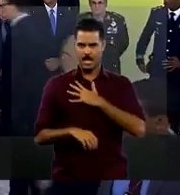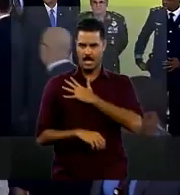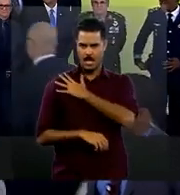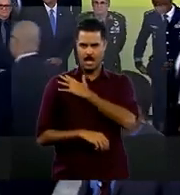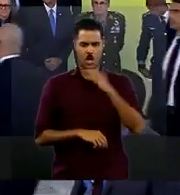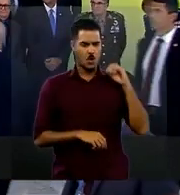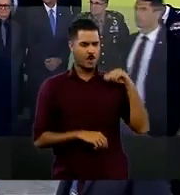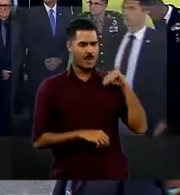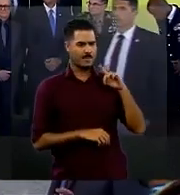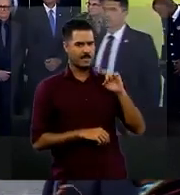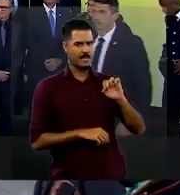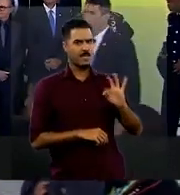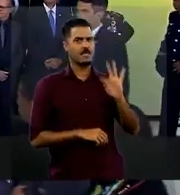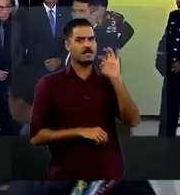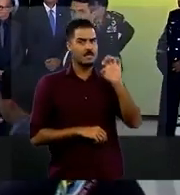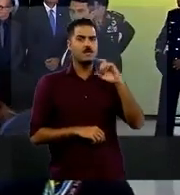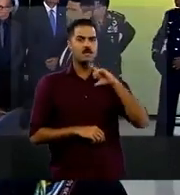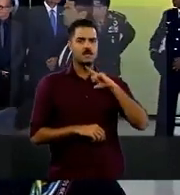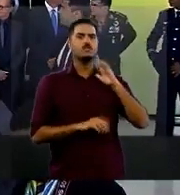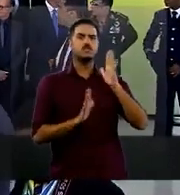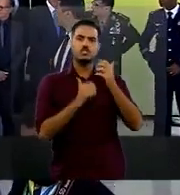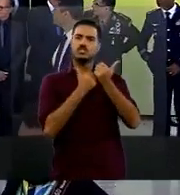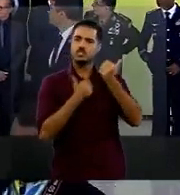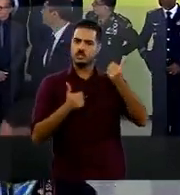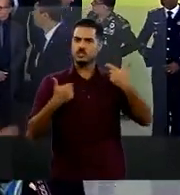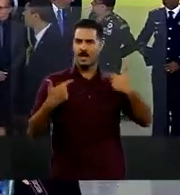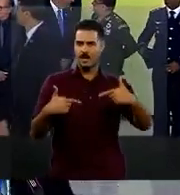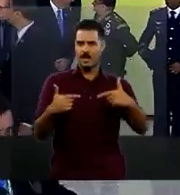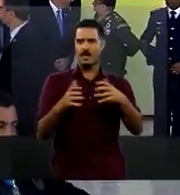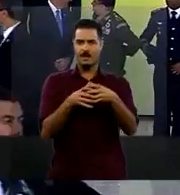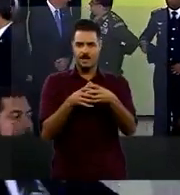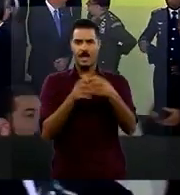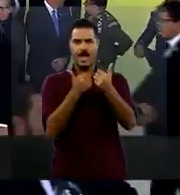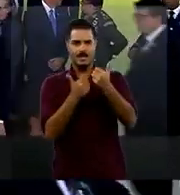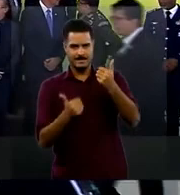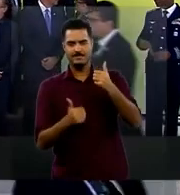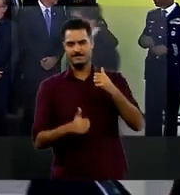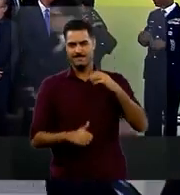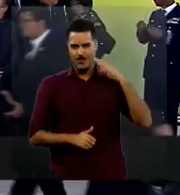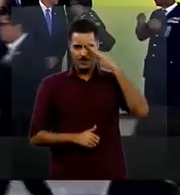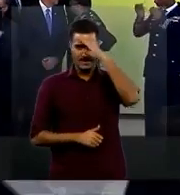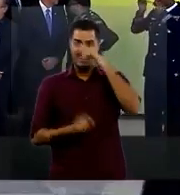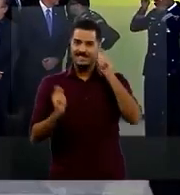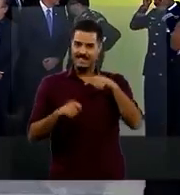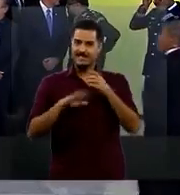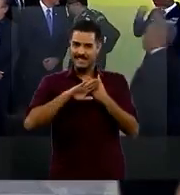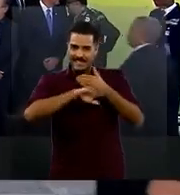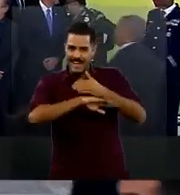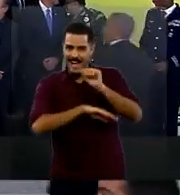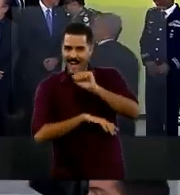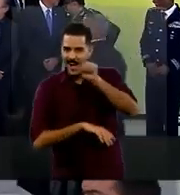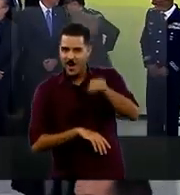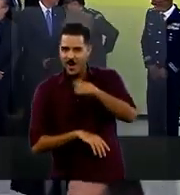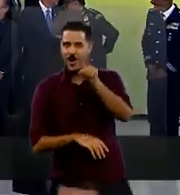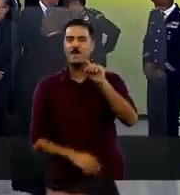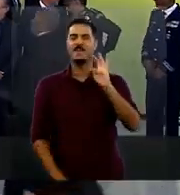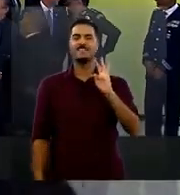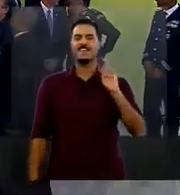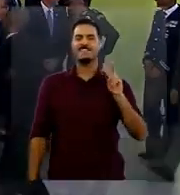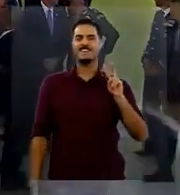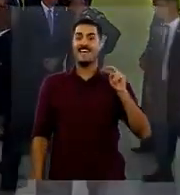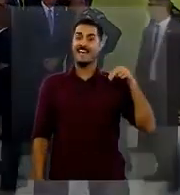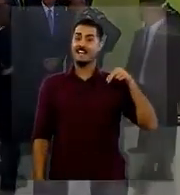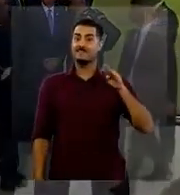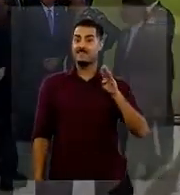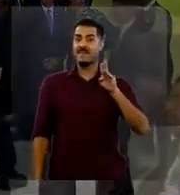compõem a equipe de Jair Bolsonaro. E lá você acompanha, então, @tvnbr, informações